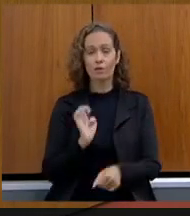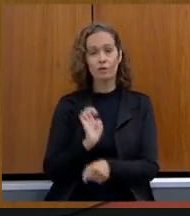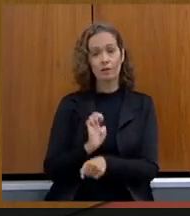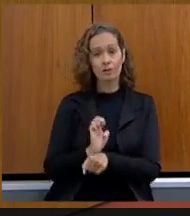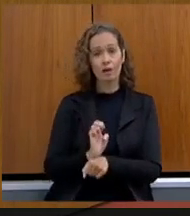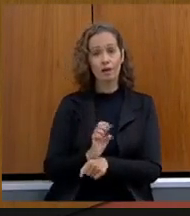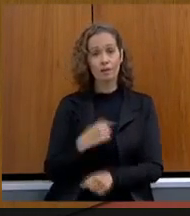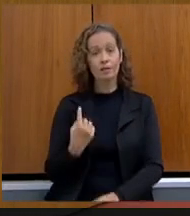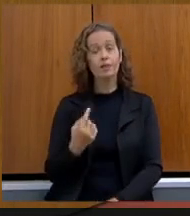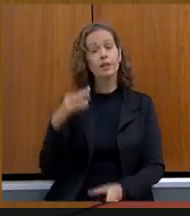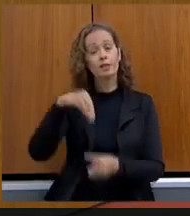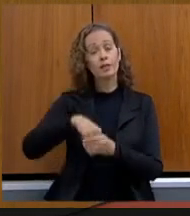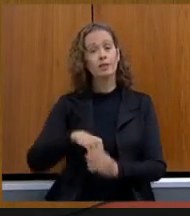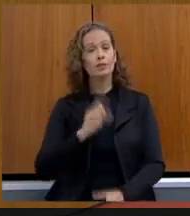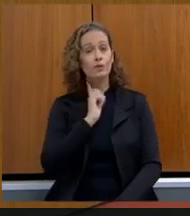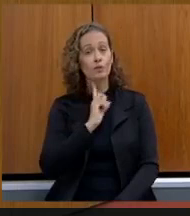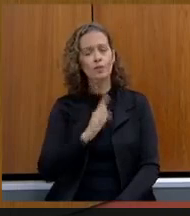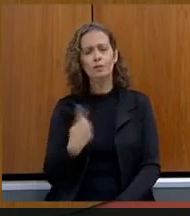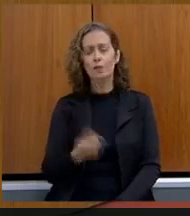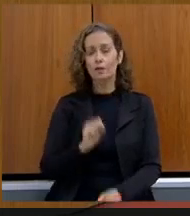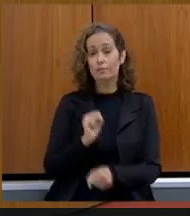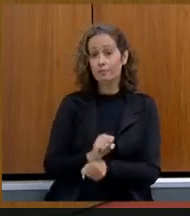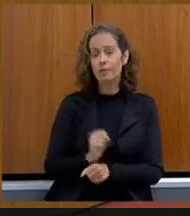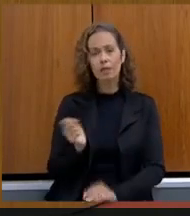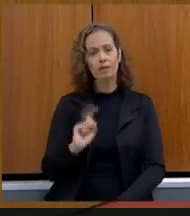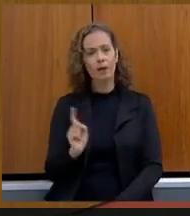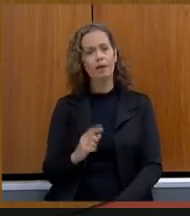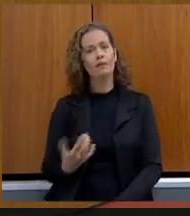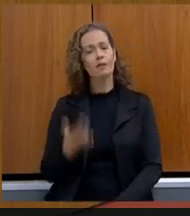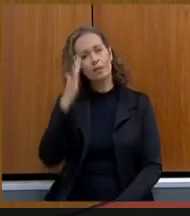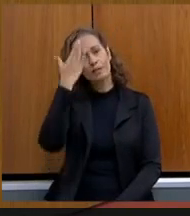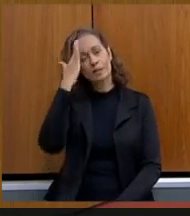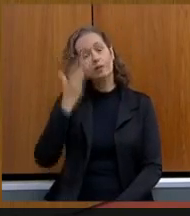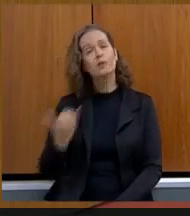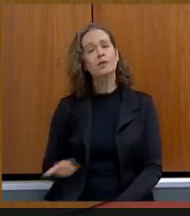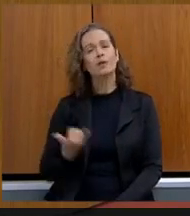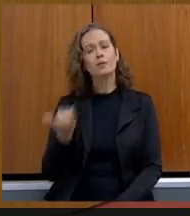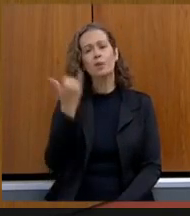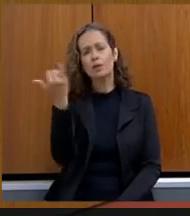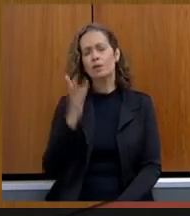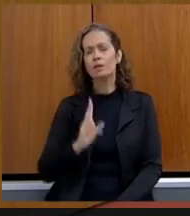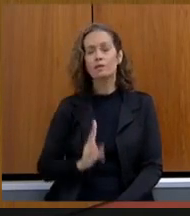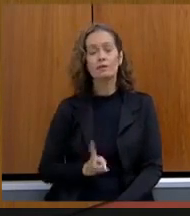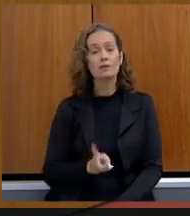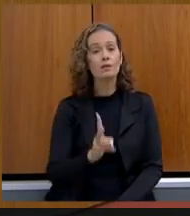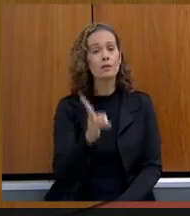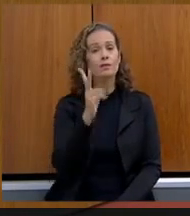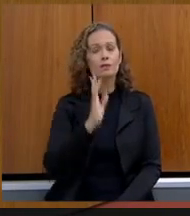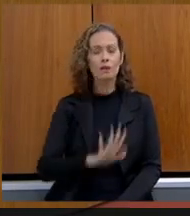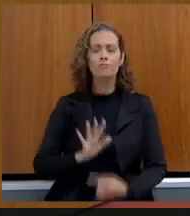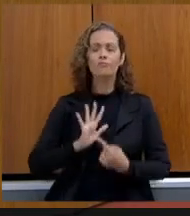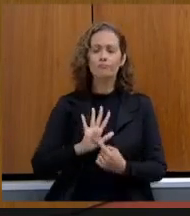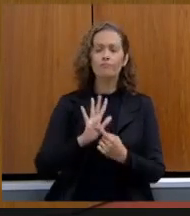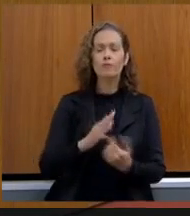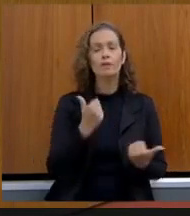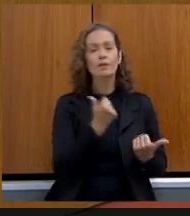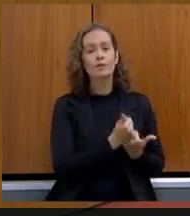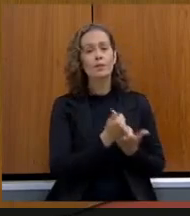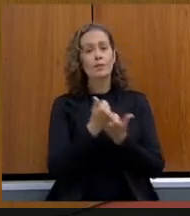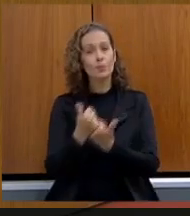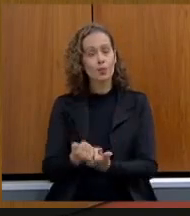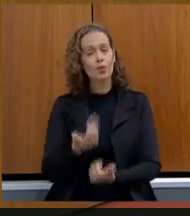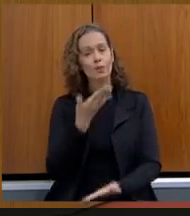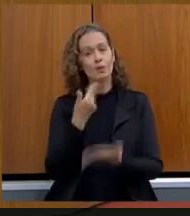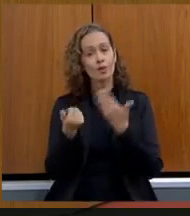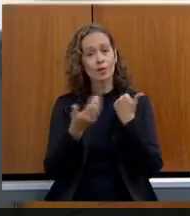no nosso estado e não paramos né entendemos que é importante cada vez mais para estar todo e qualquer o apoio à